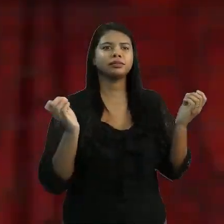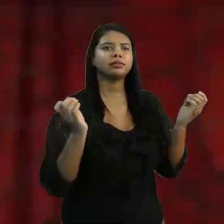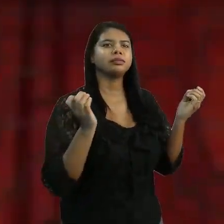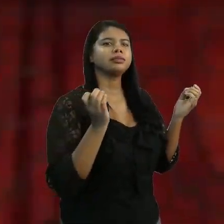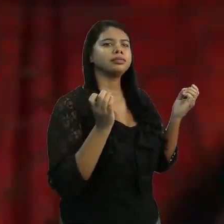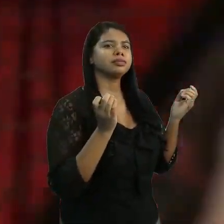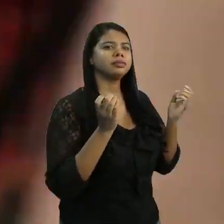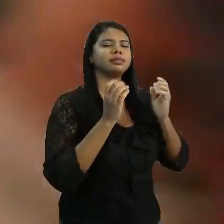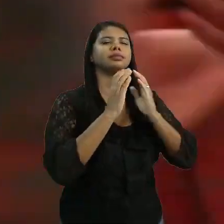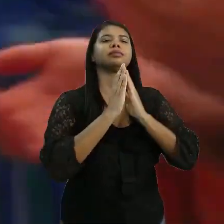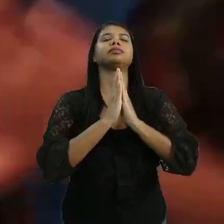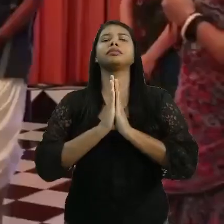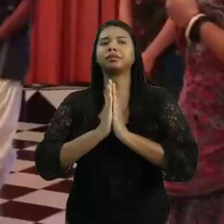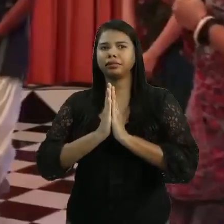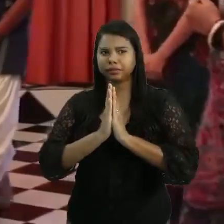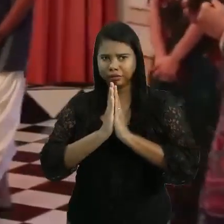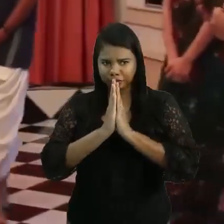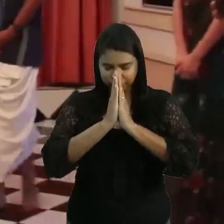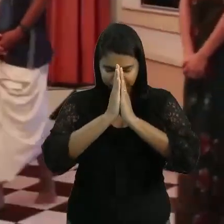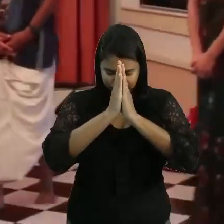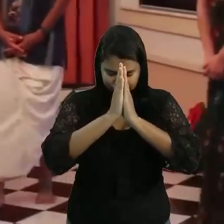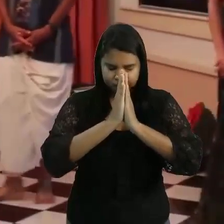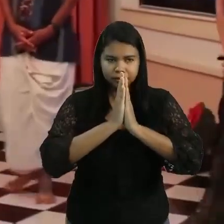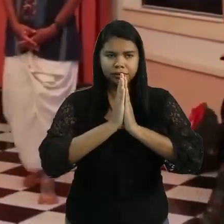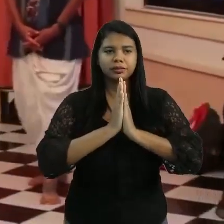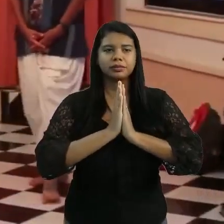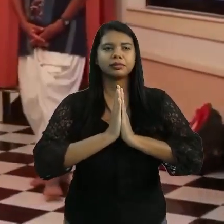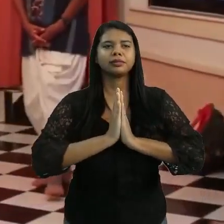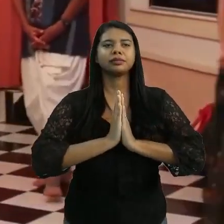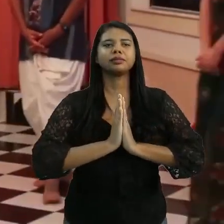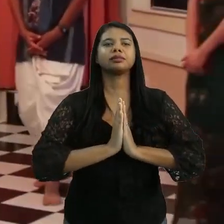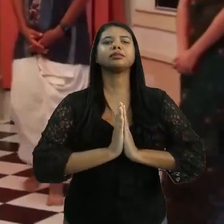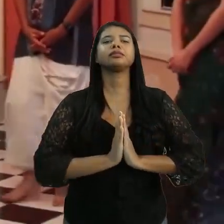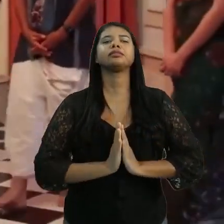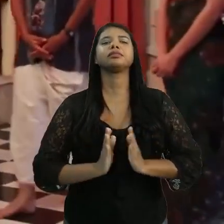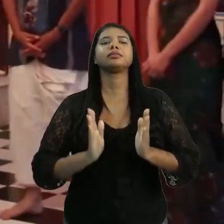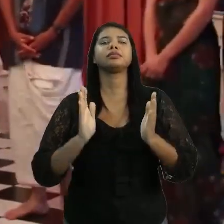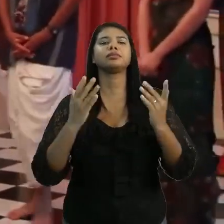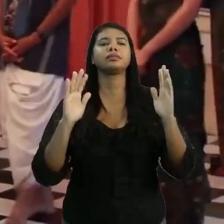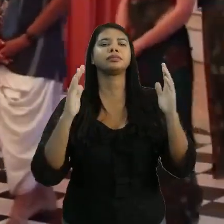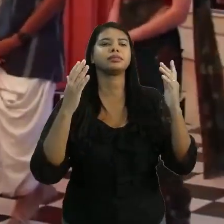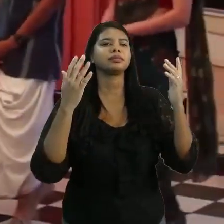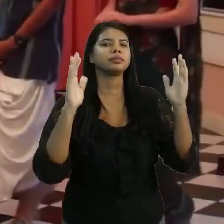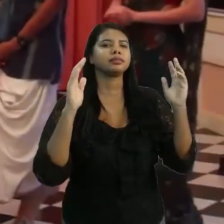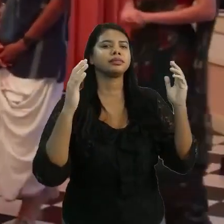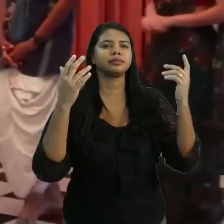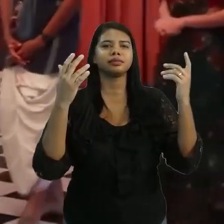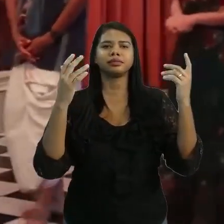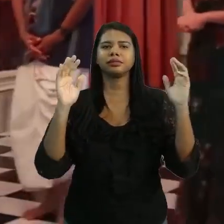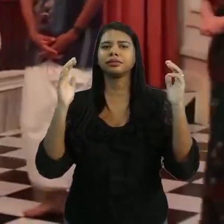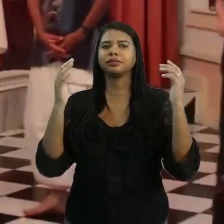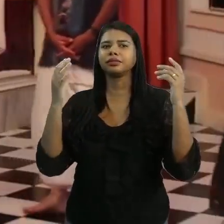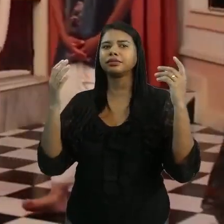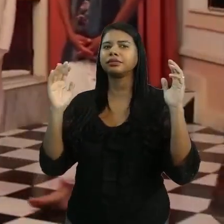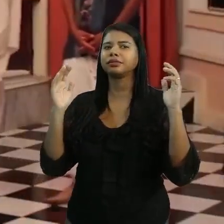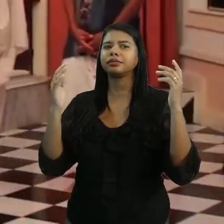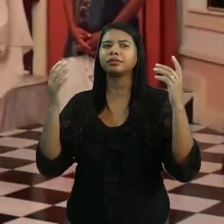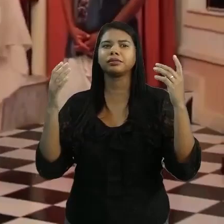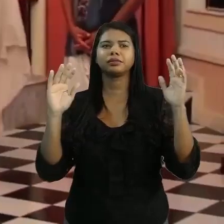Keshavascha Vishnu Bhakti Pradidevi Satyavati Namo Namaha. Shrimad Tulasi Devi Maharani